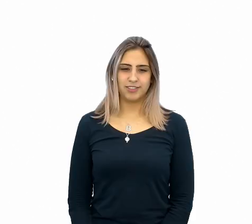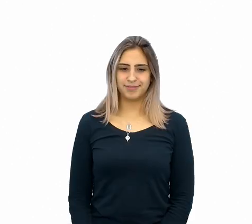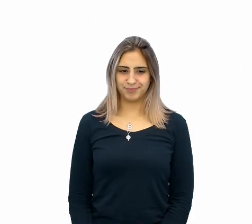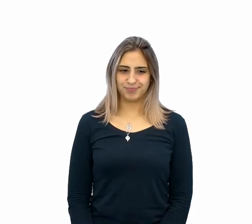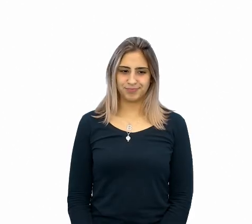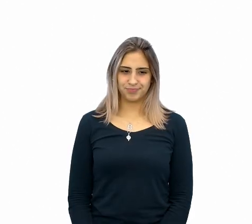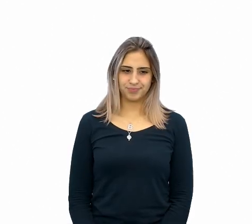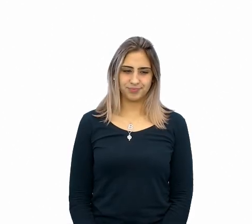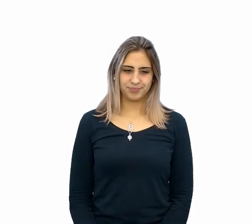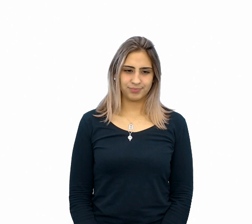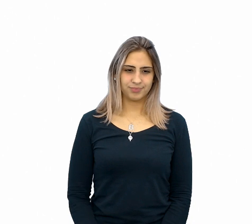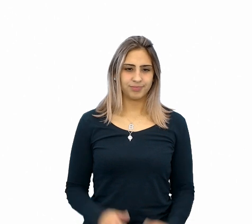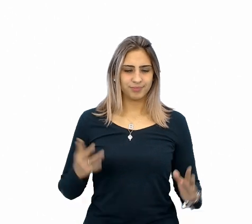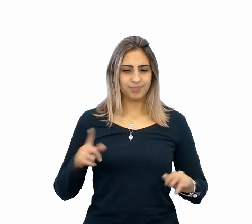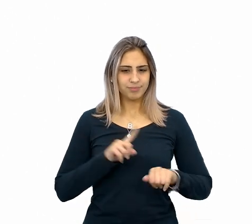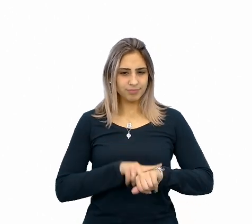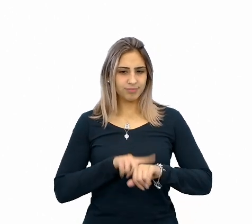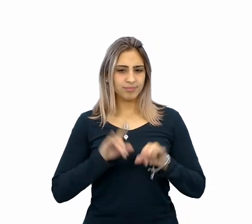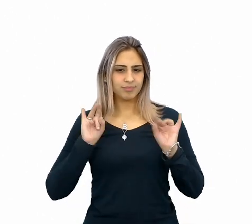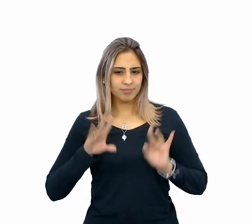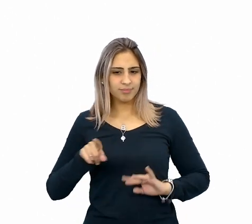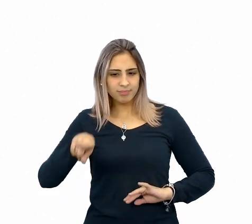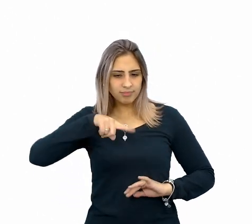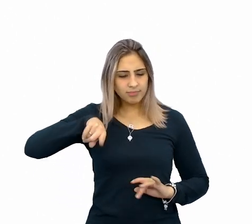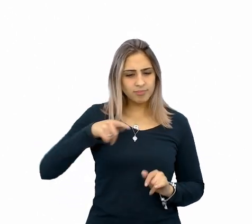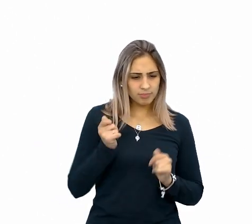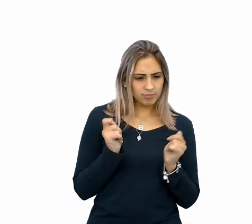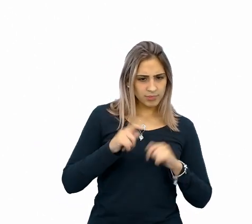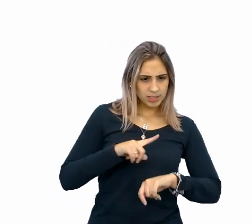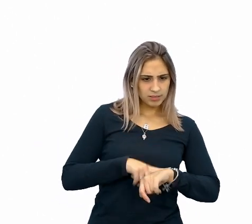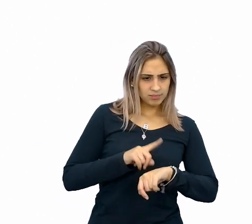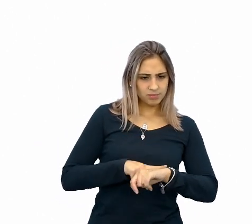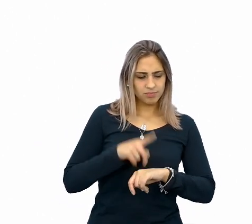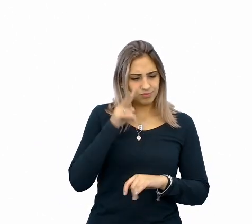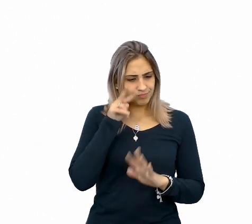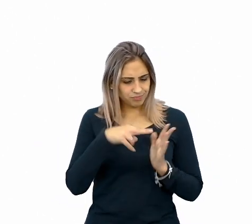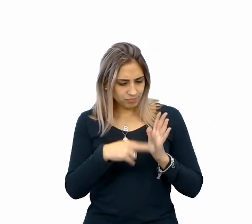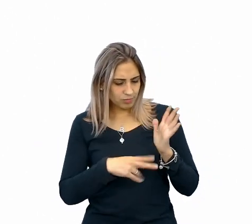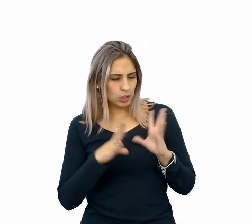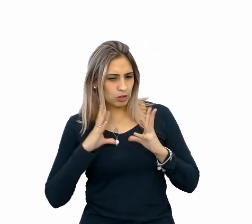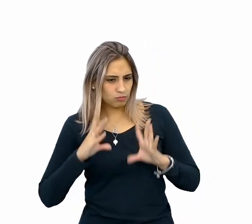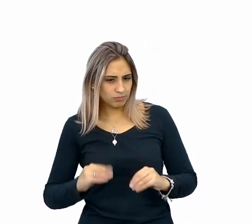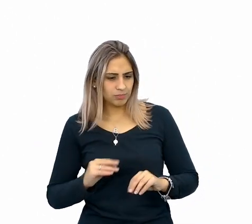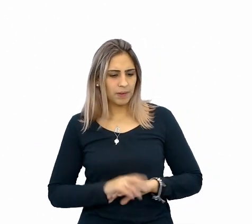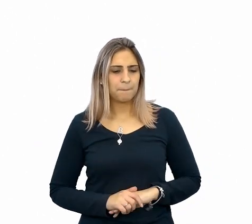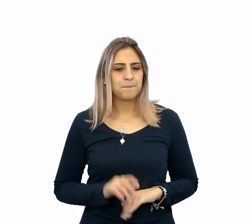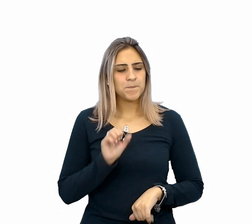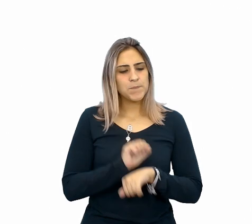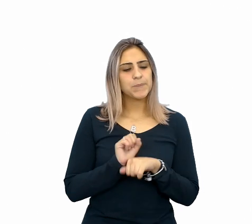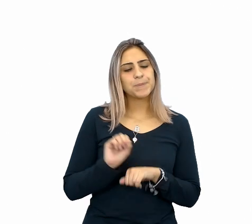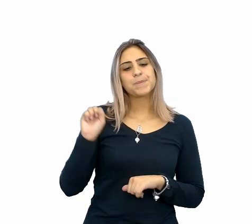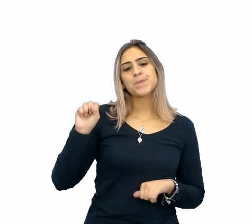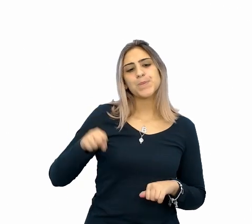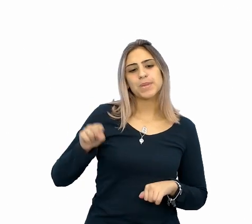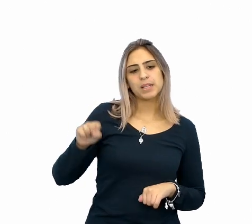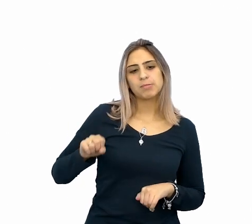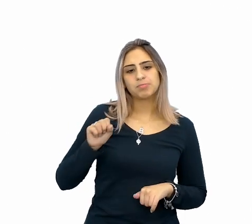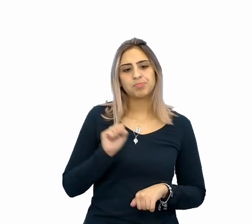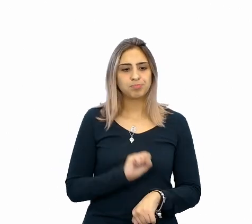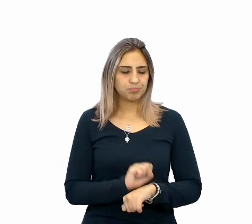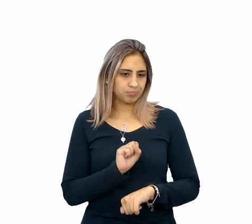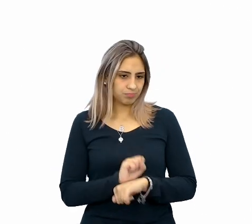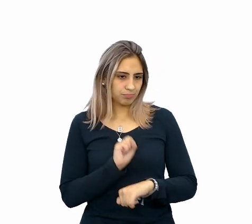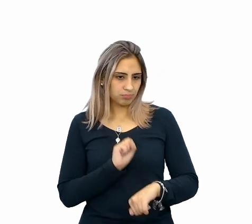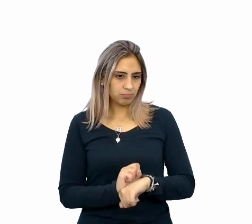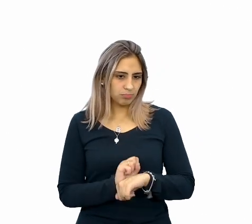Muito bem, deu tempo de vocês tomarem nota? Espero que sim,